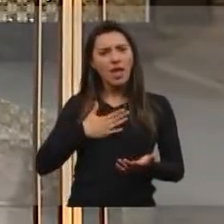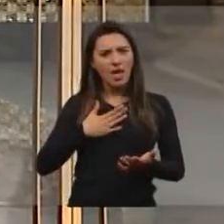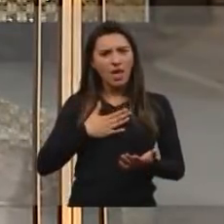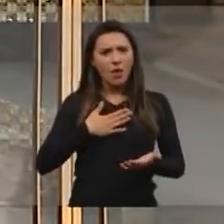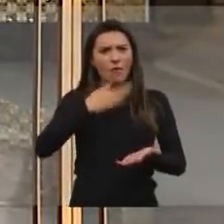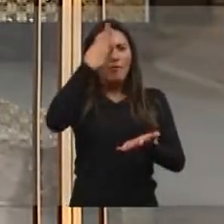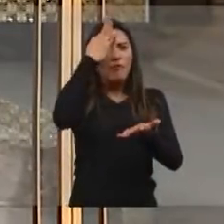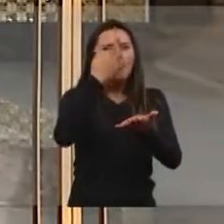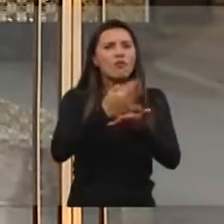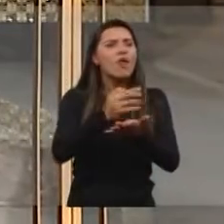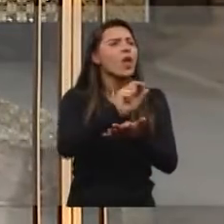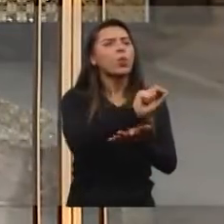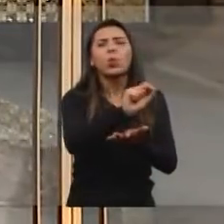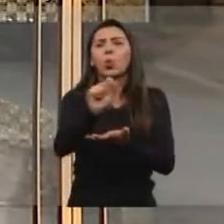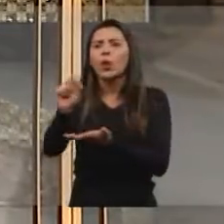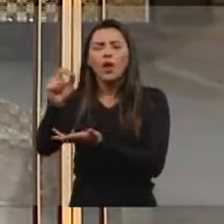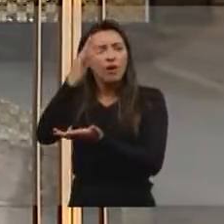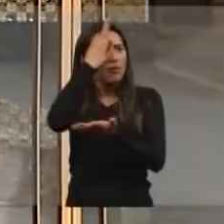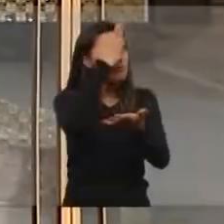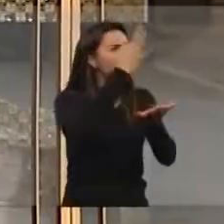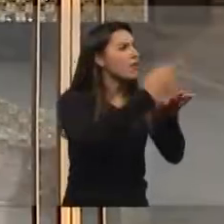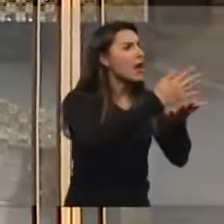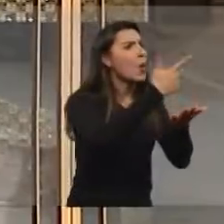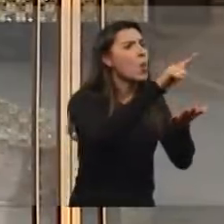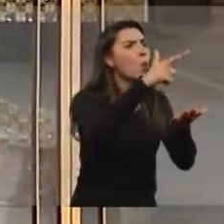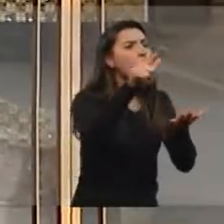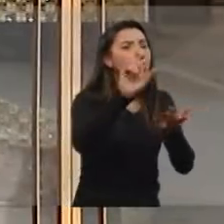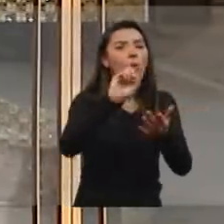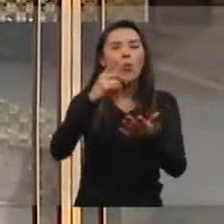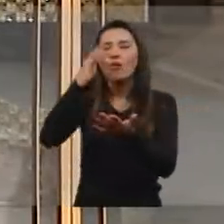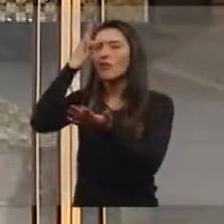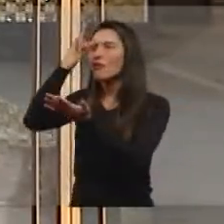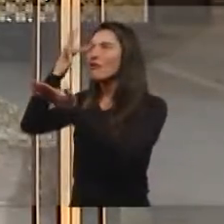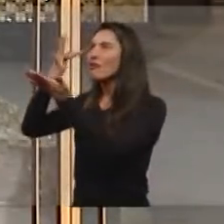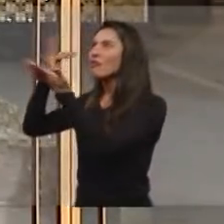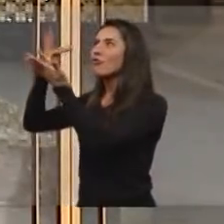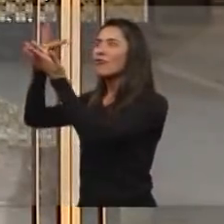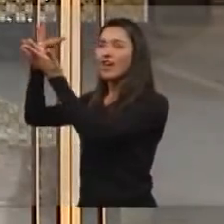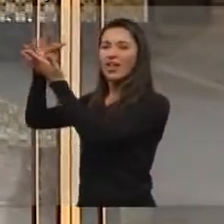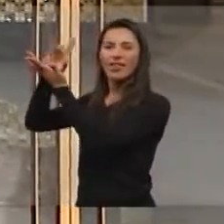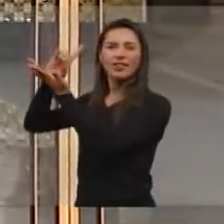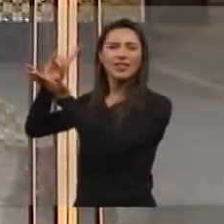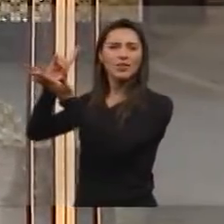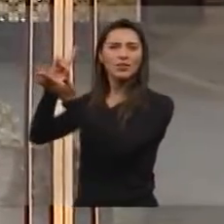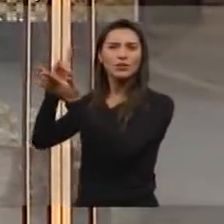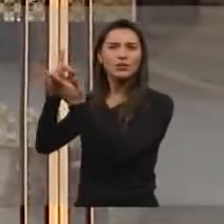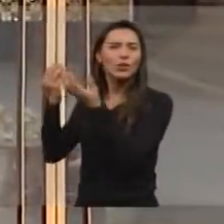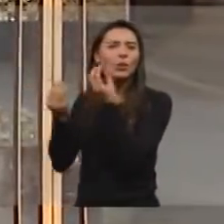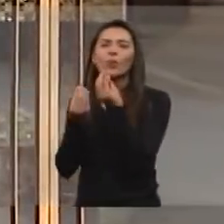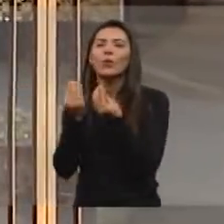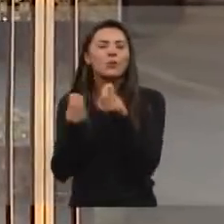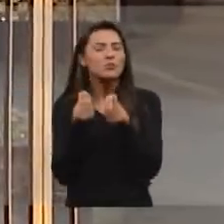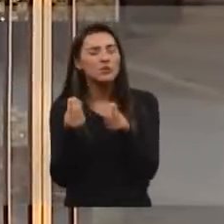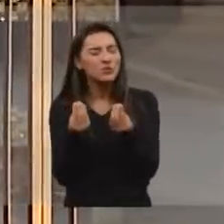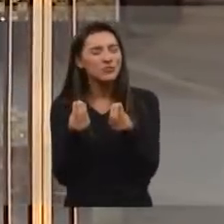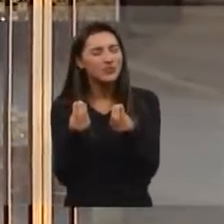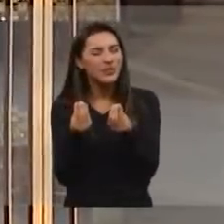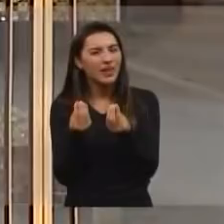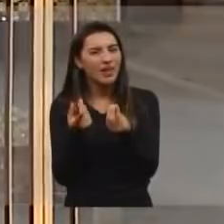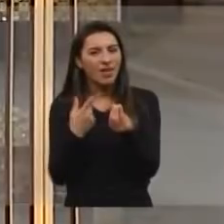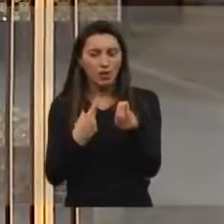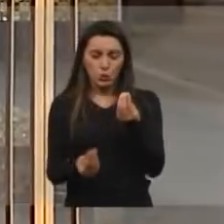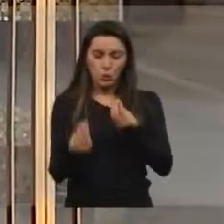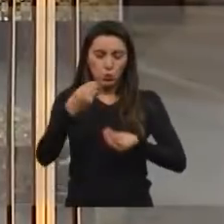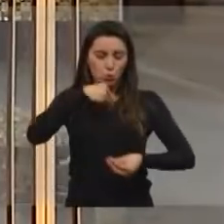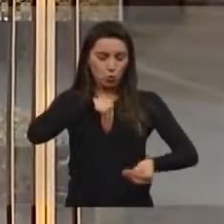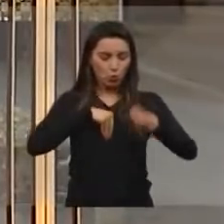força e onde estamos do que estamos nos nutrindo é porque se não